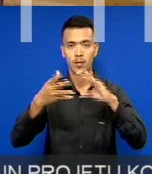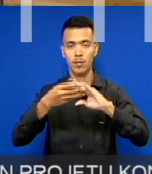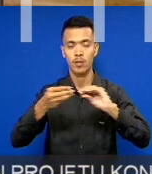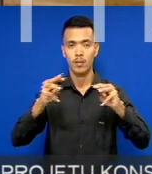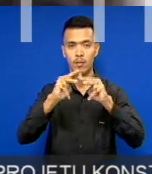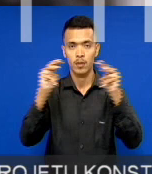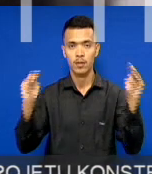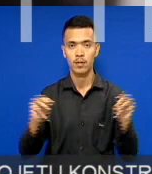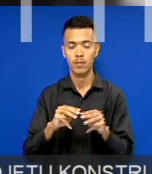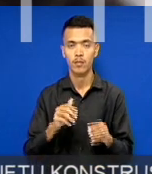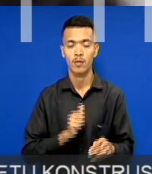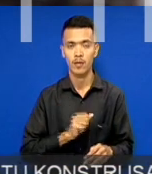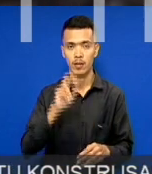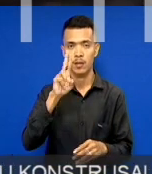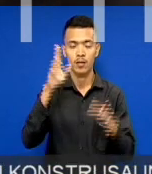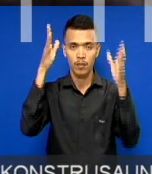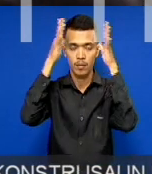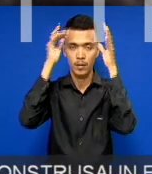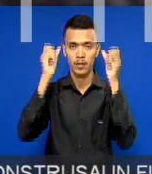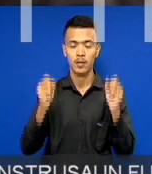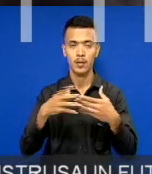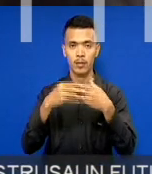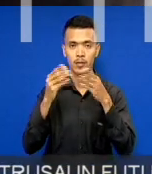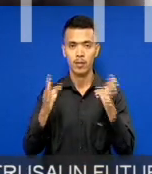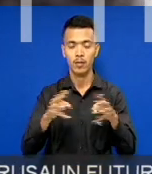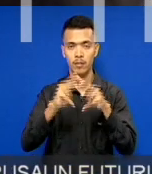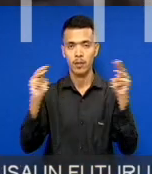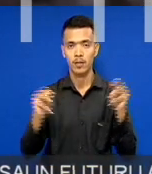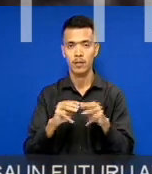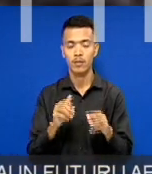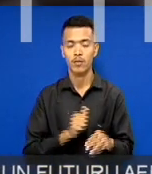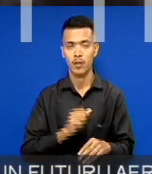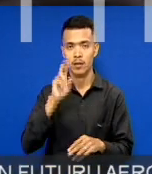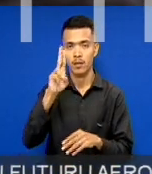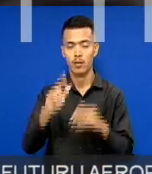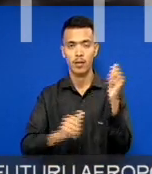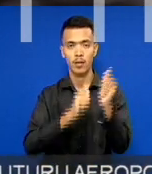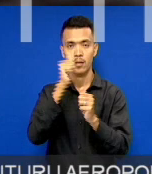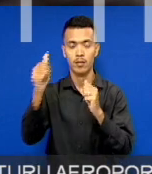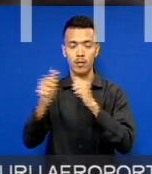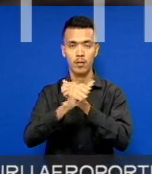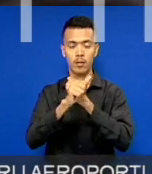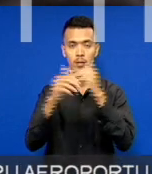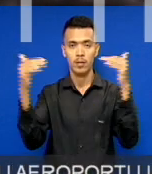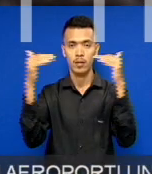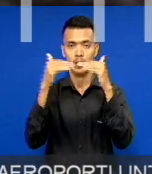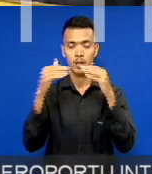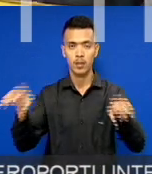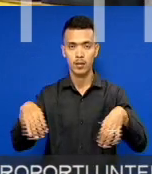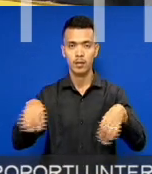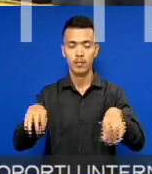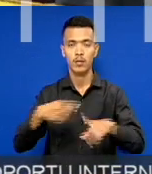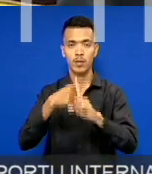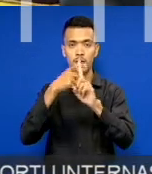Aileu. Presidente Autoridade Município Aileu, hato assunto ne e resorumuto entrega serviço.